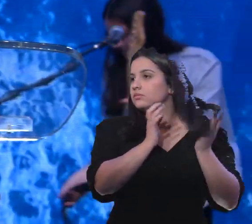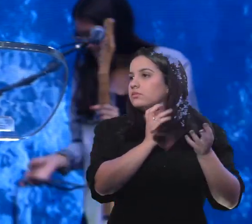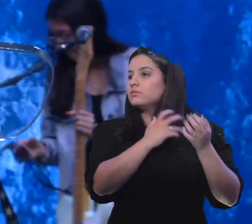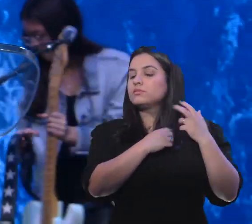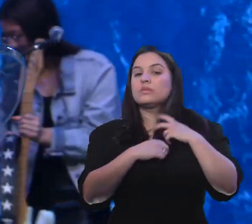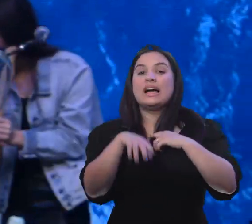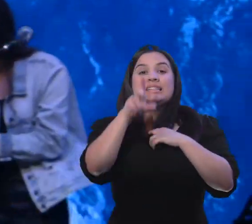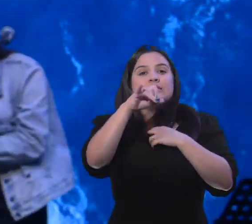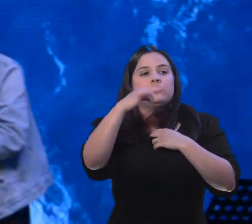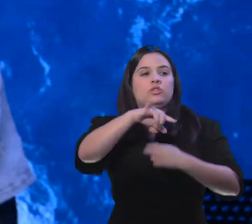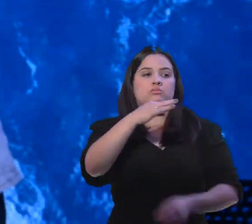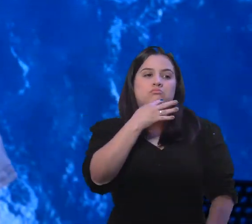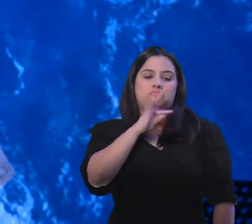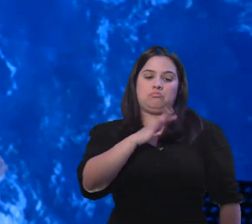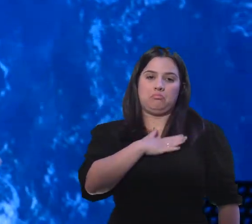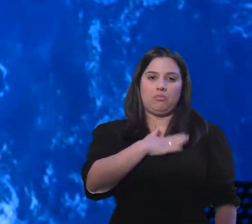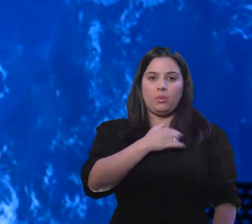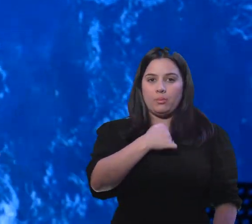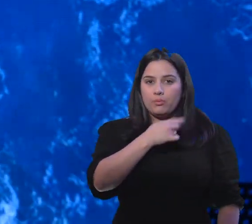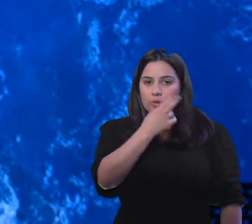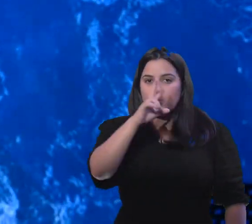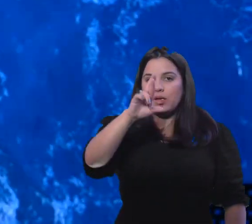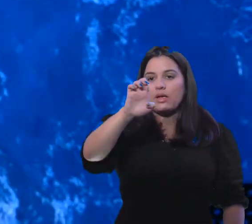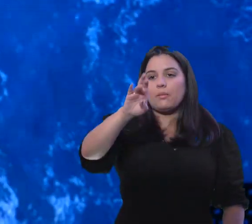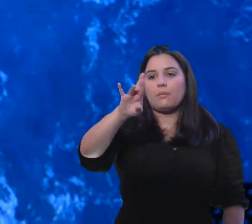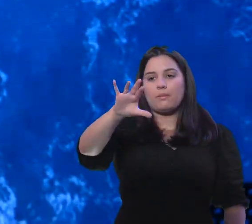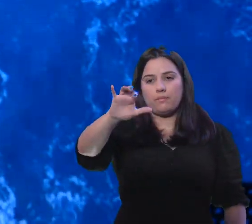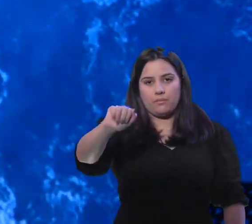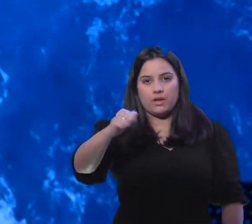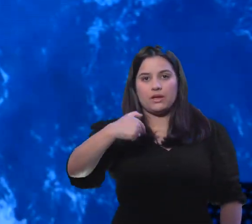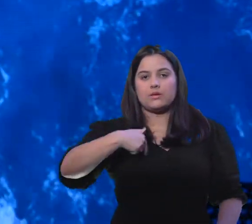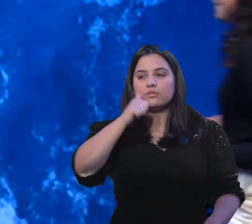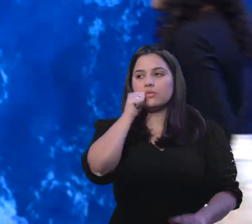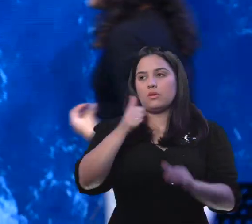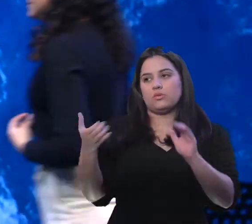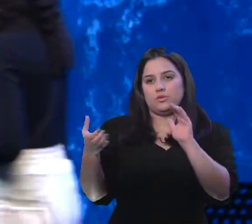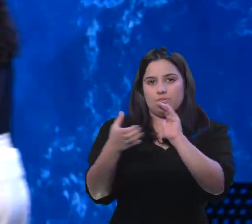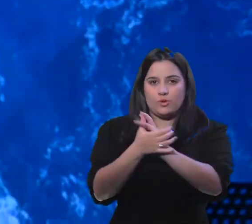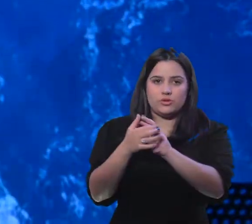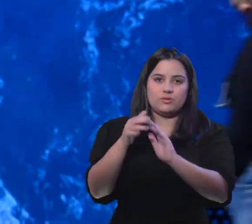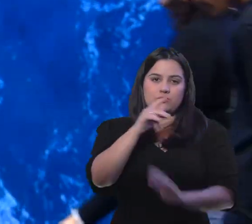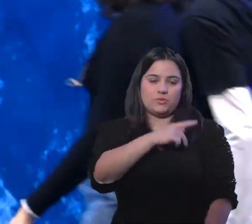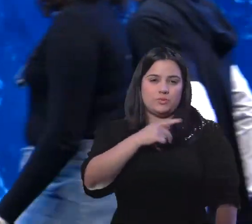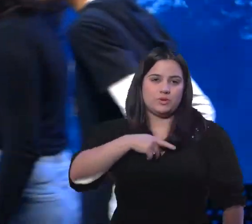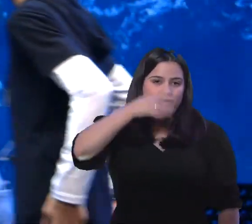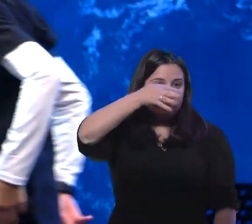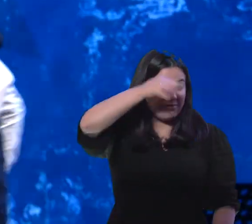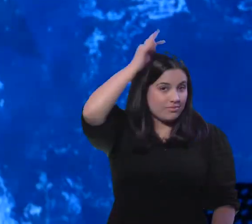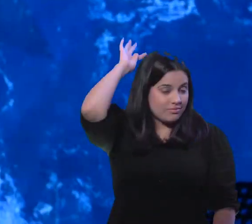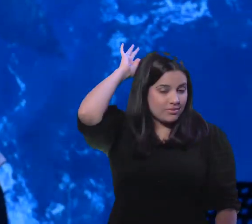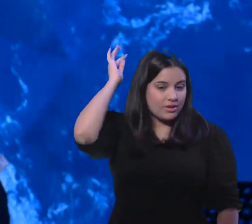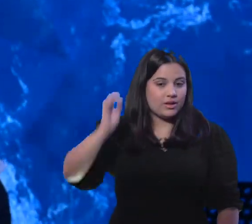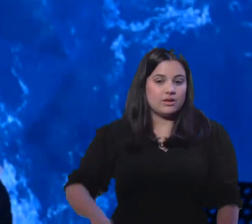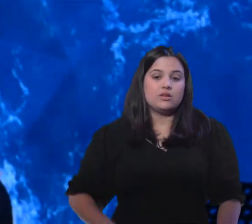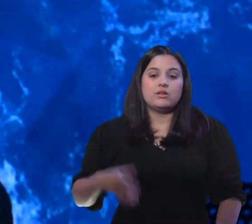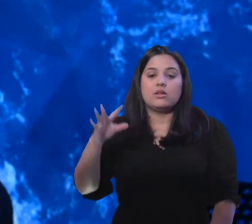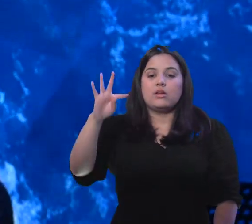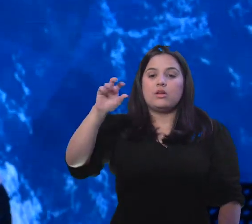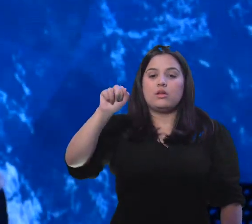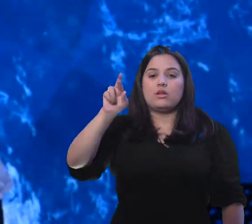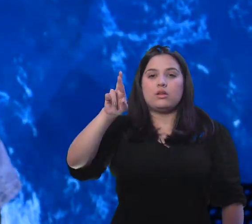Para quem não me conhece, eu sou a Rebeca. Eu sou esposa do pastor Tarek. No caso, o Tarek está